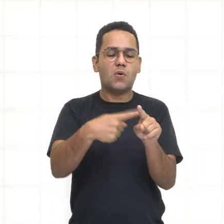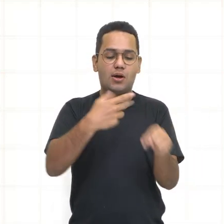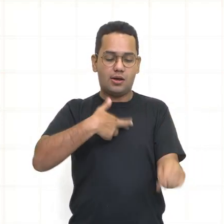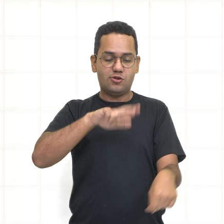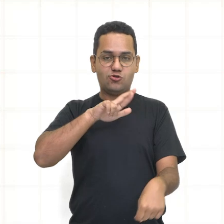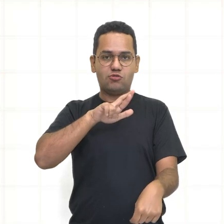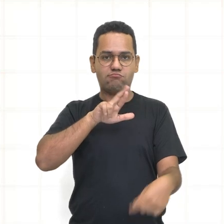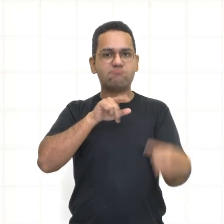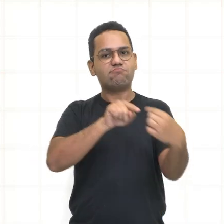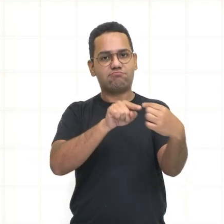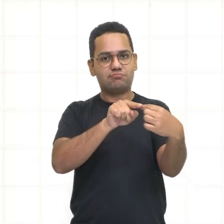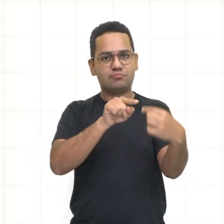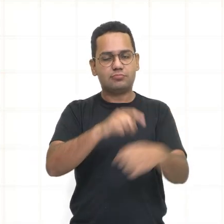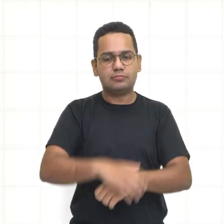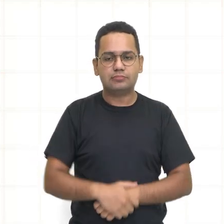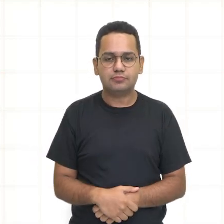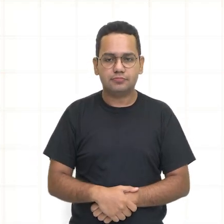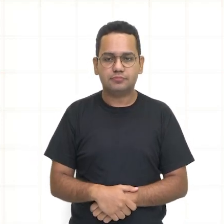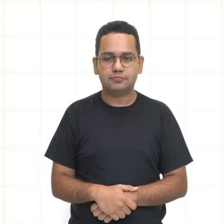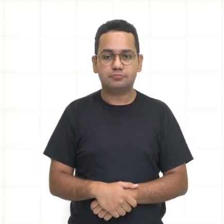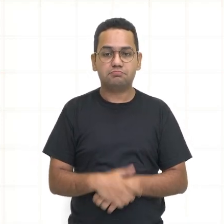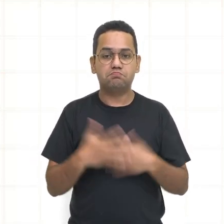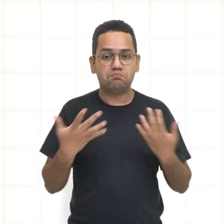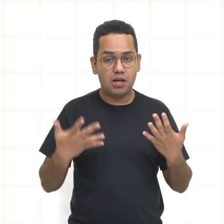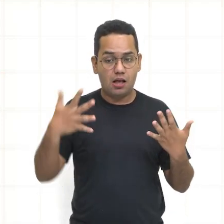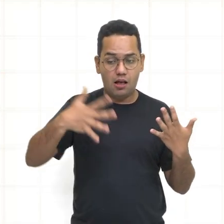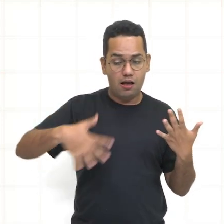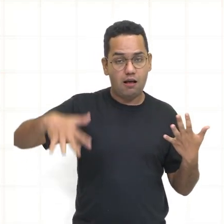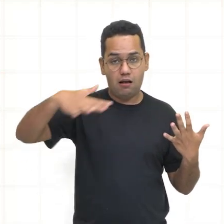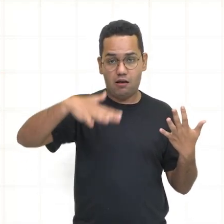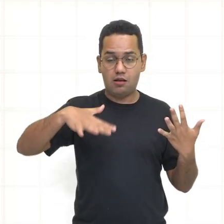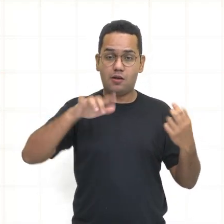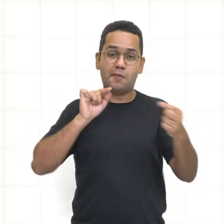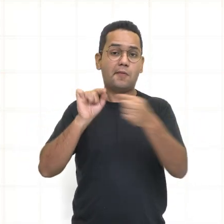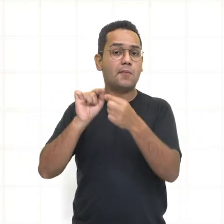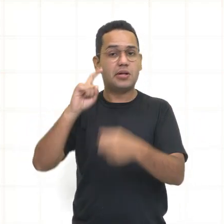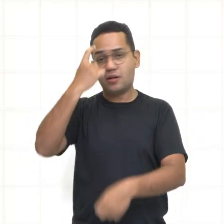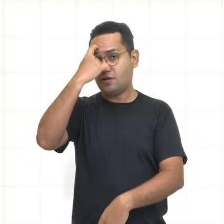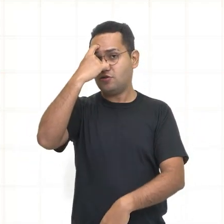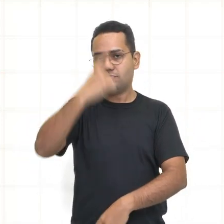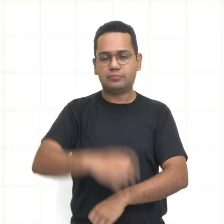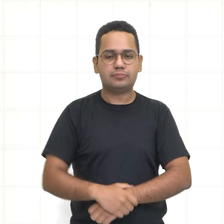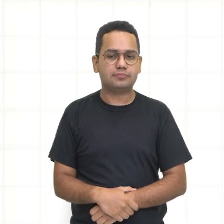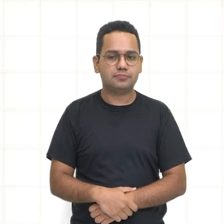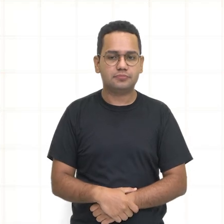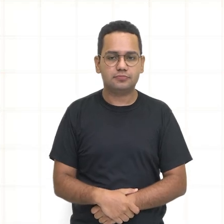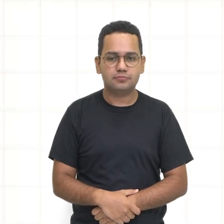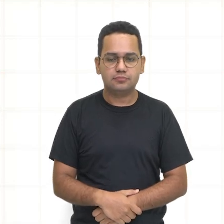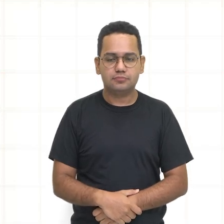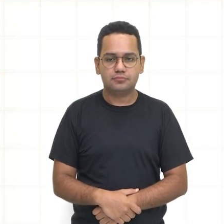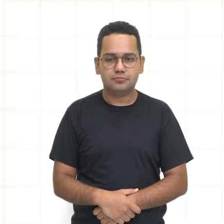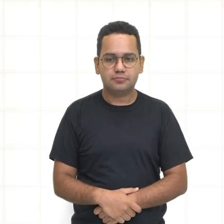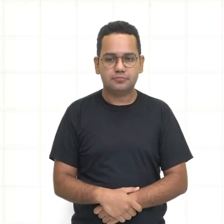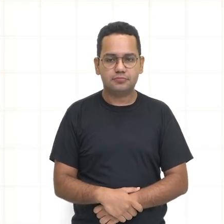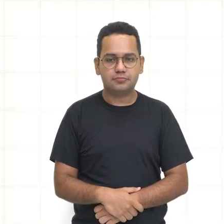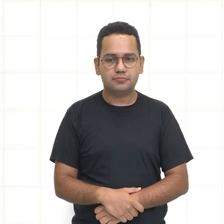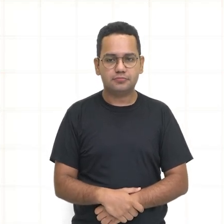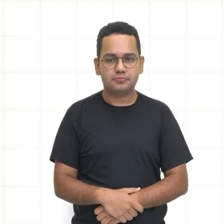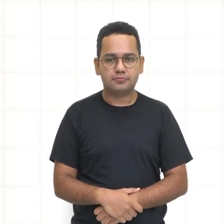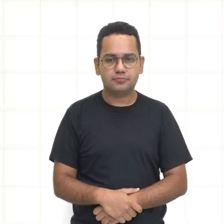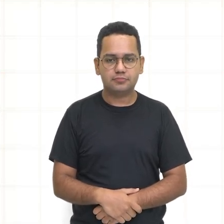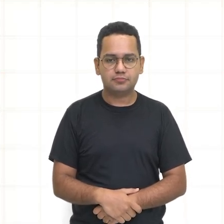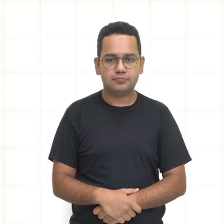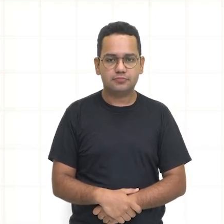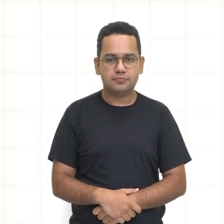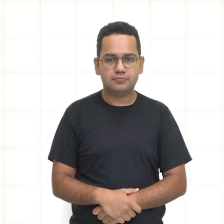religiosa. Mas por questões territoriais, pertencem à Índia. E essa região da Caxemira, ela é importante